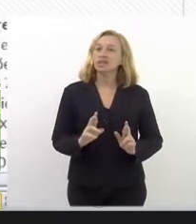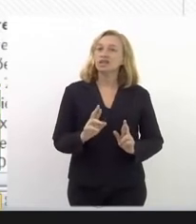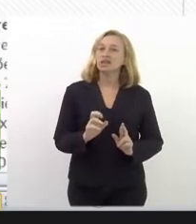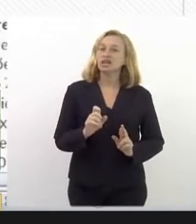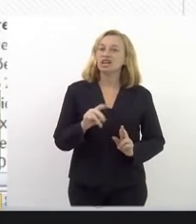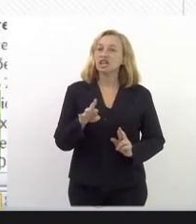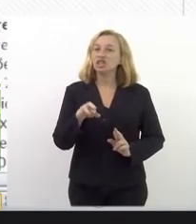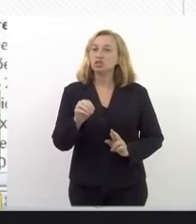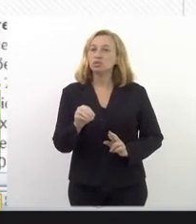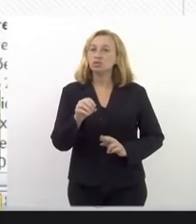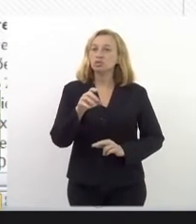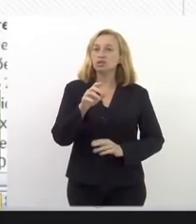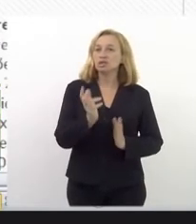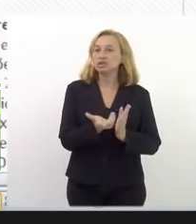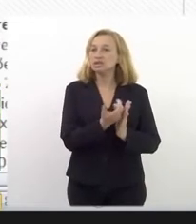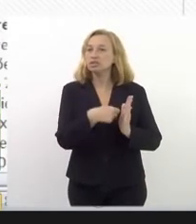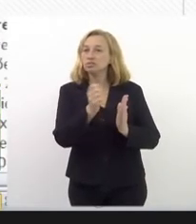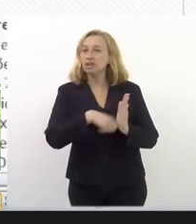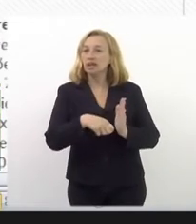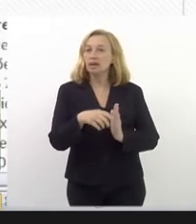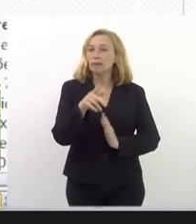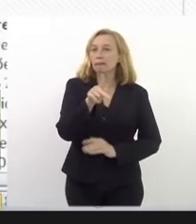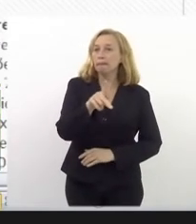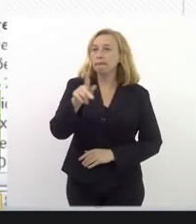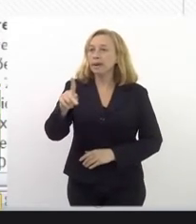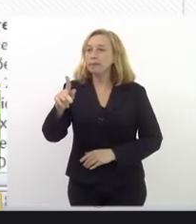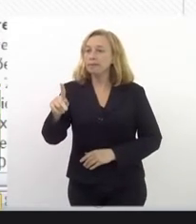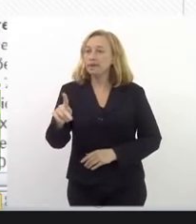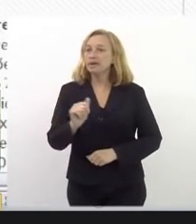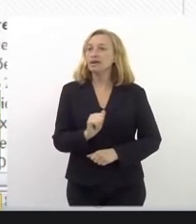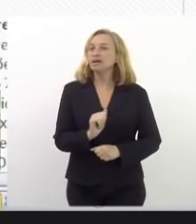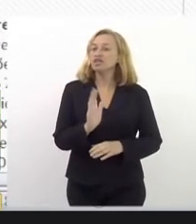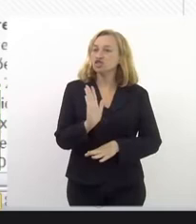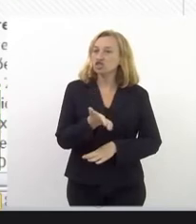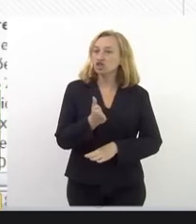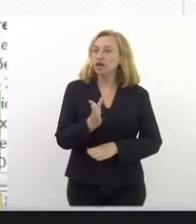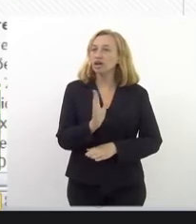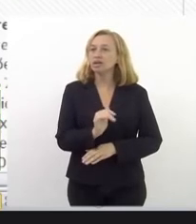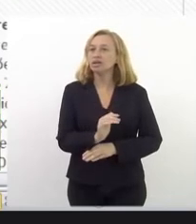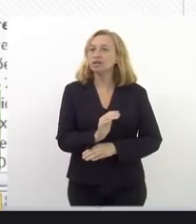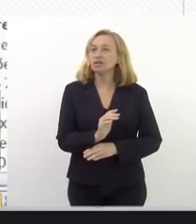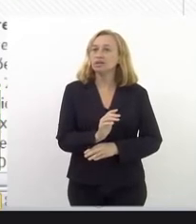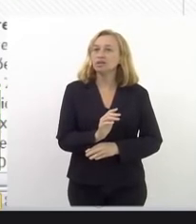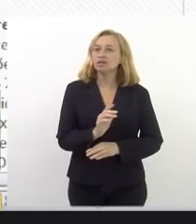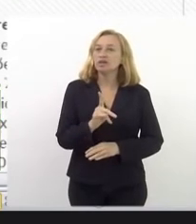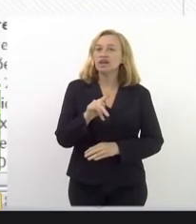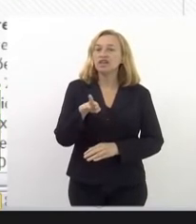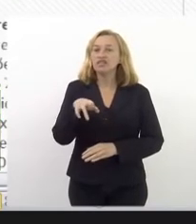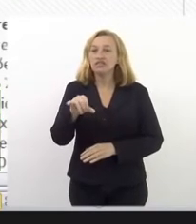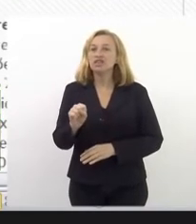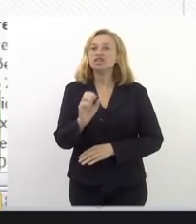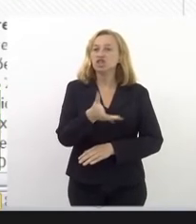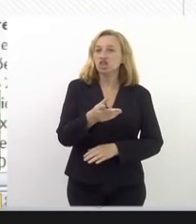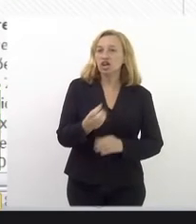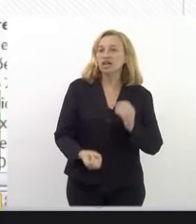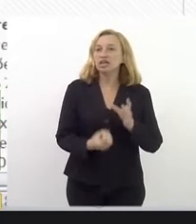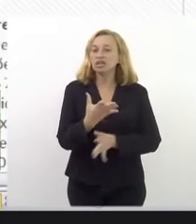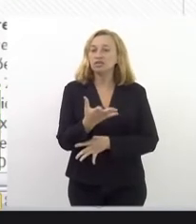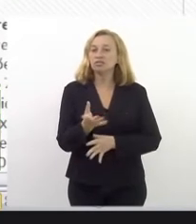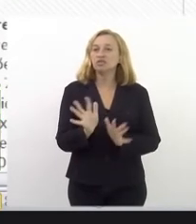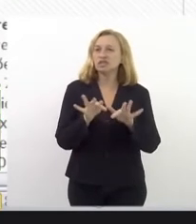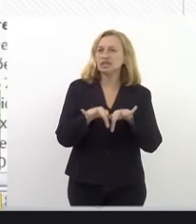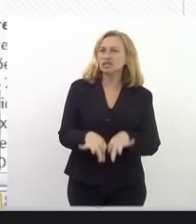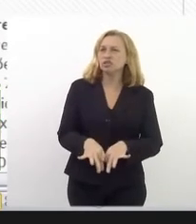PEP, mas aí já é diluído, porque o refis que nós fizemos, ele terminou